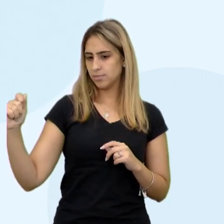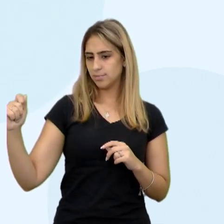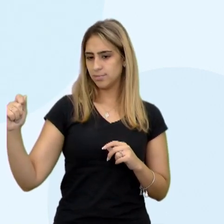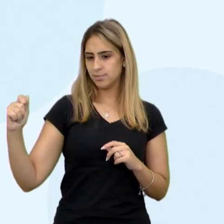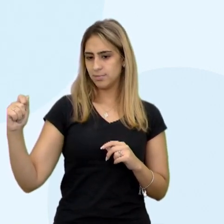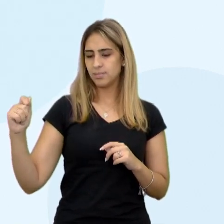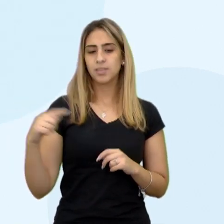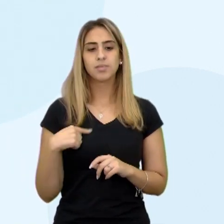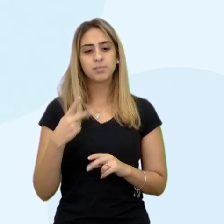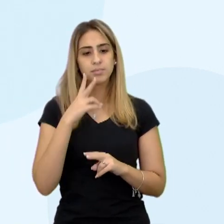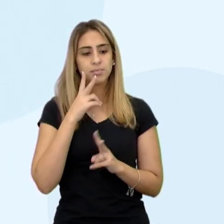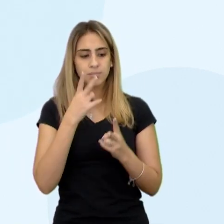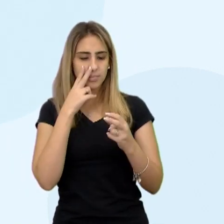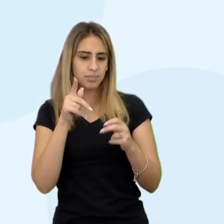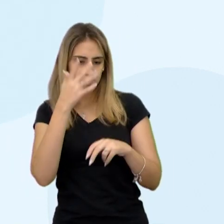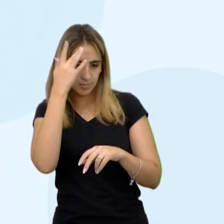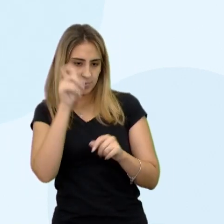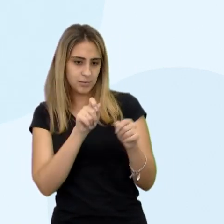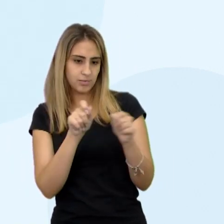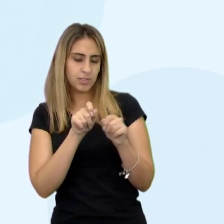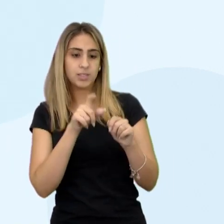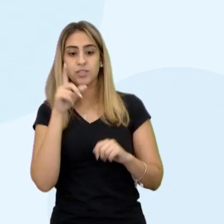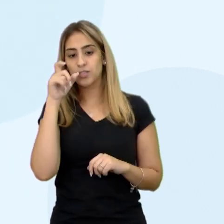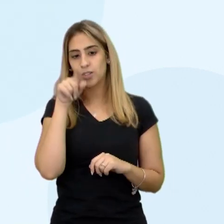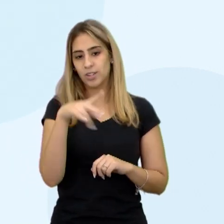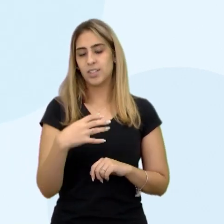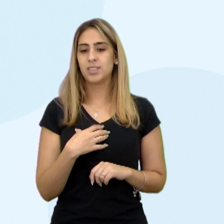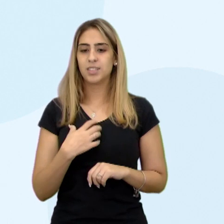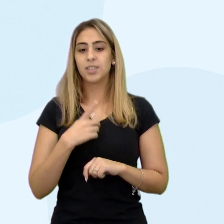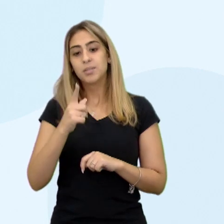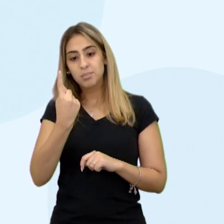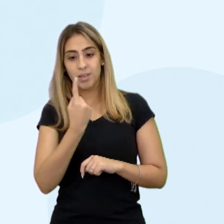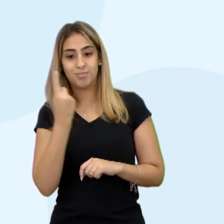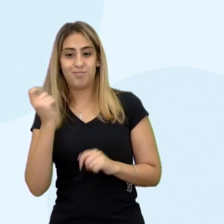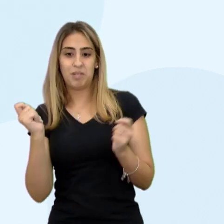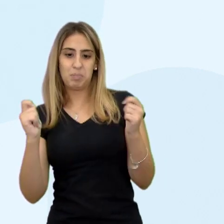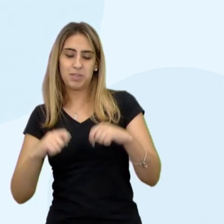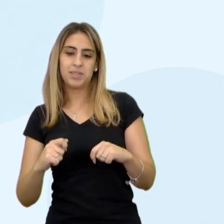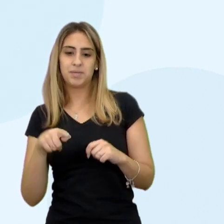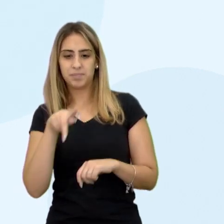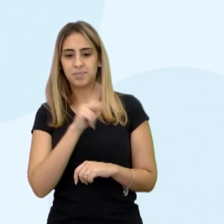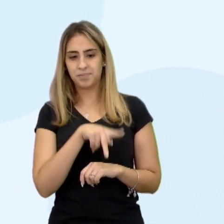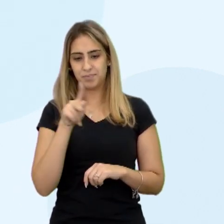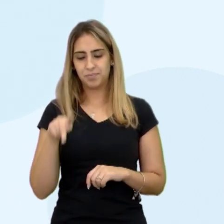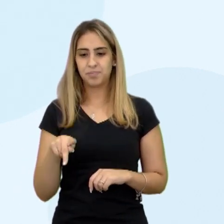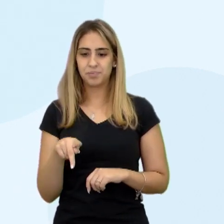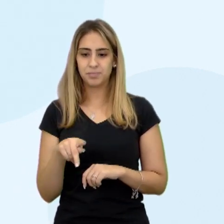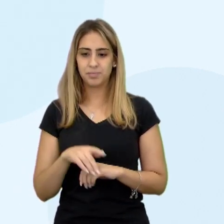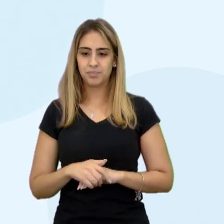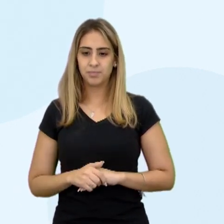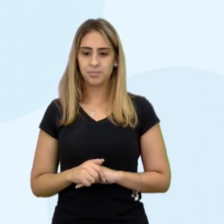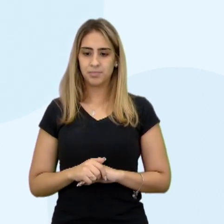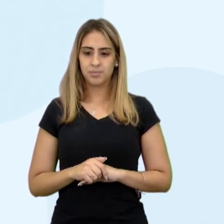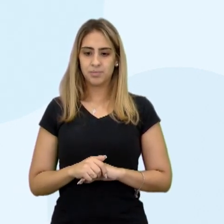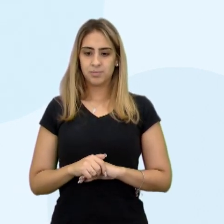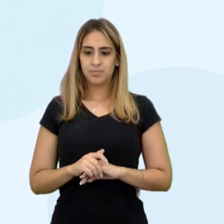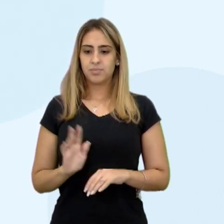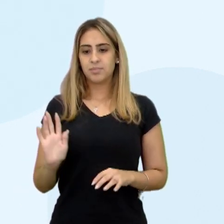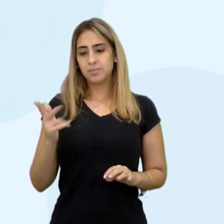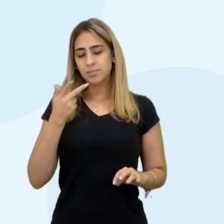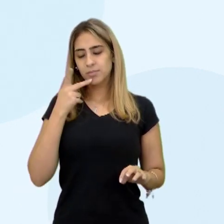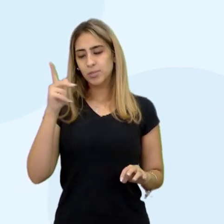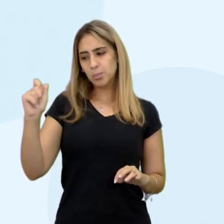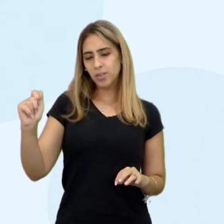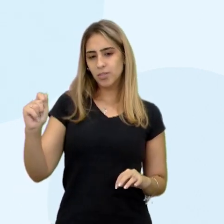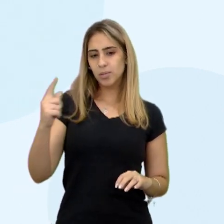né? Que costuma fazer selfies assim, né? Olha aí, mais uma possibilidade. Será que o professor Jocélio queria... não quero rir muito, mas eu tô tirando a minha foto para